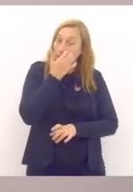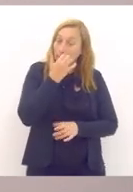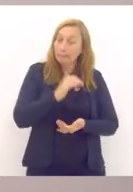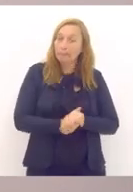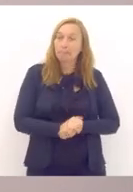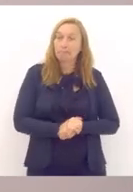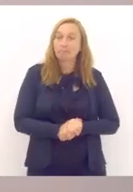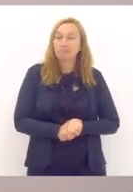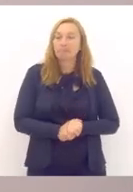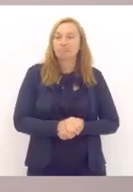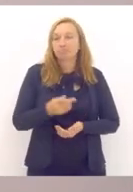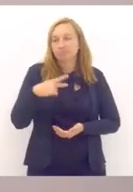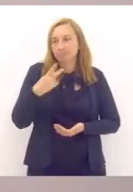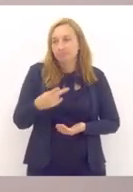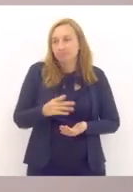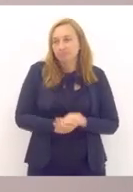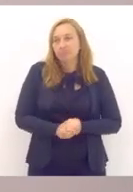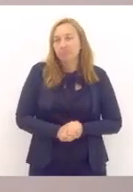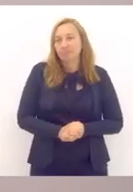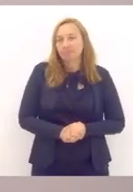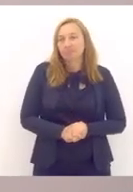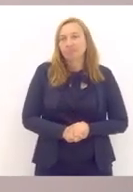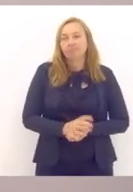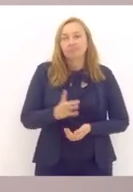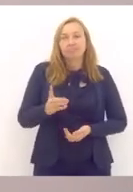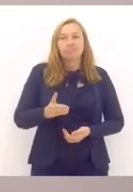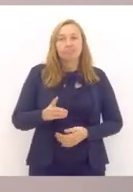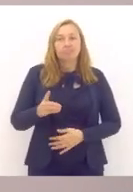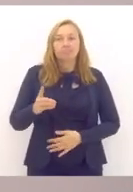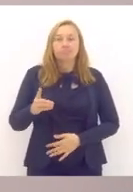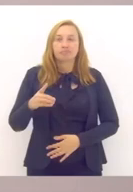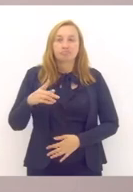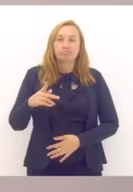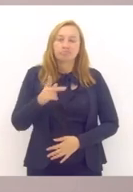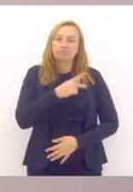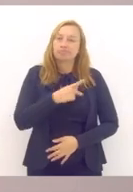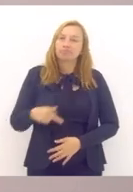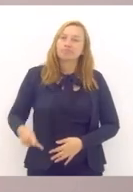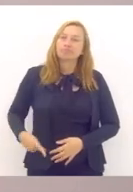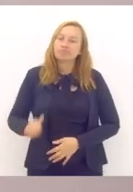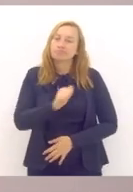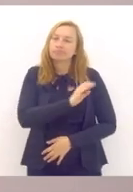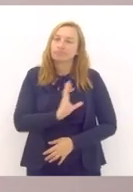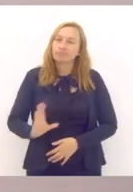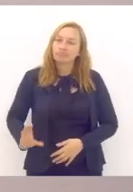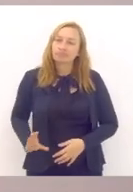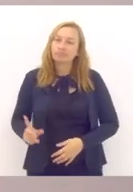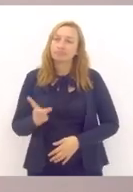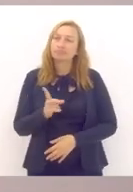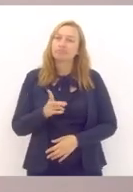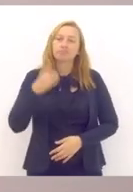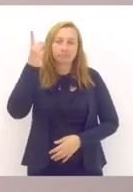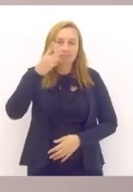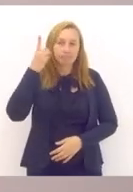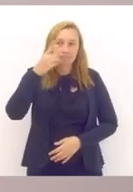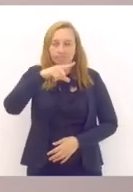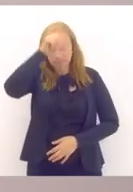vou louvar tanto a ação do ex-presidente André Siciliano quanto o deputado Luiz Paulo, e nós na Fazenda também